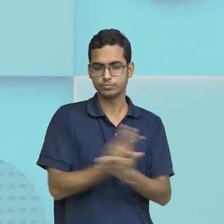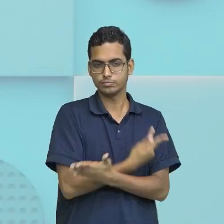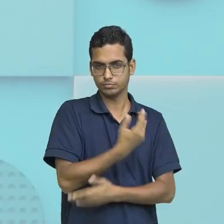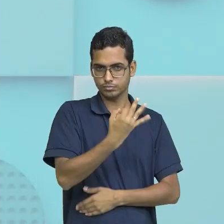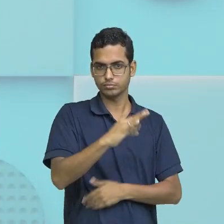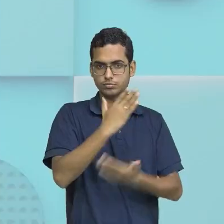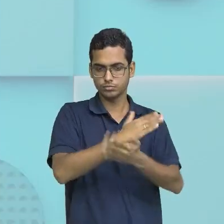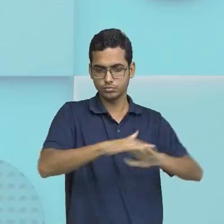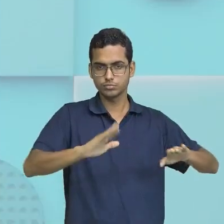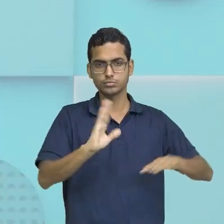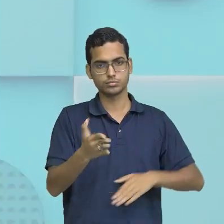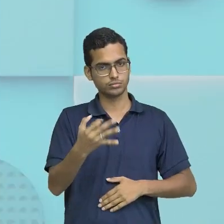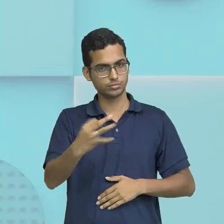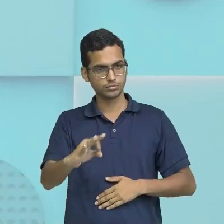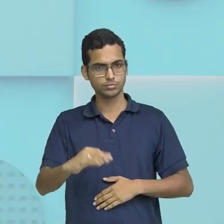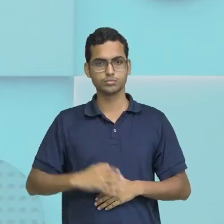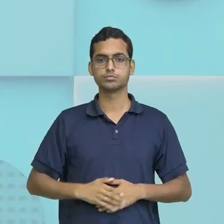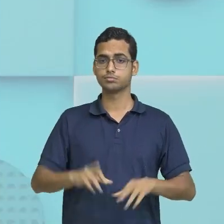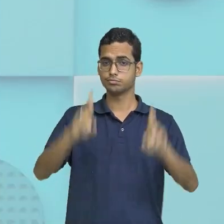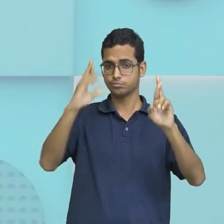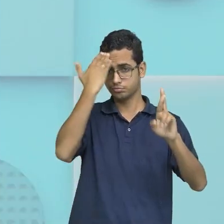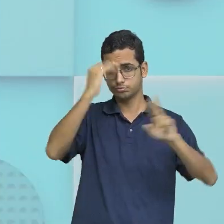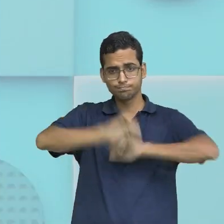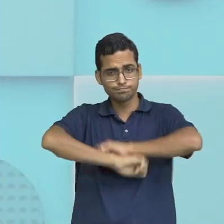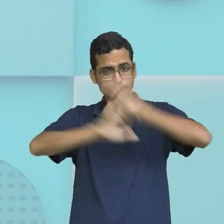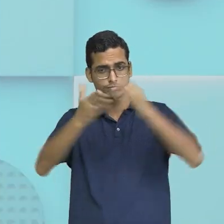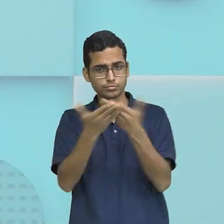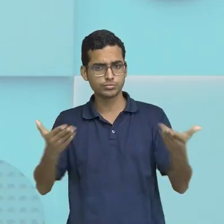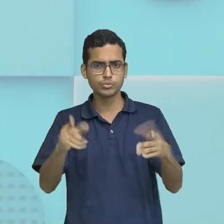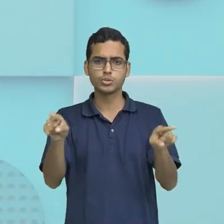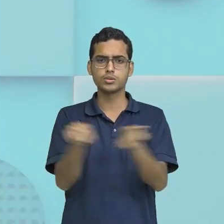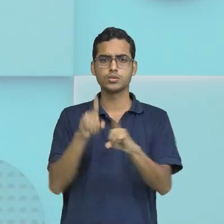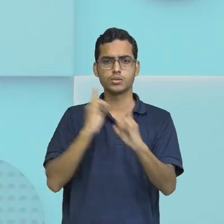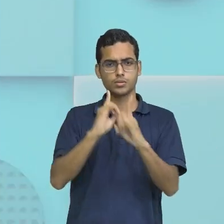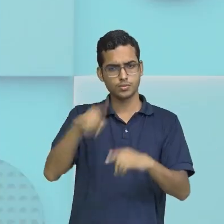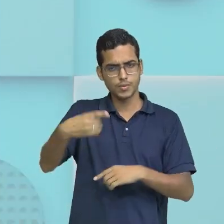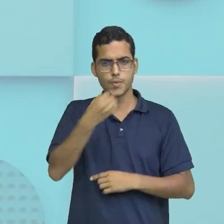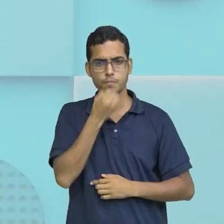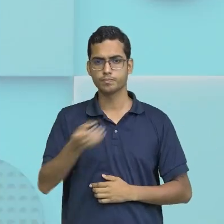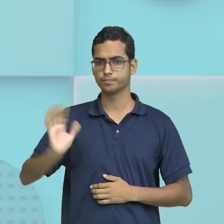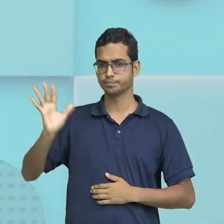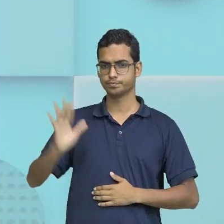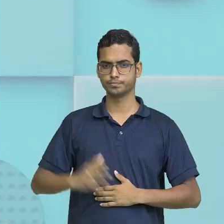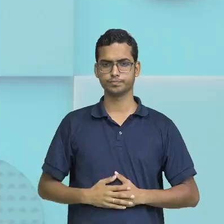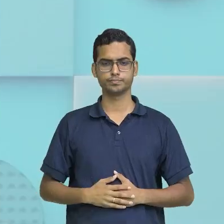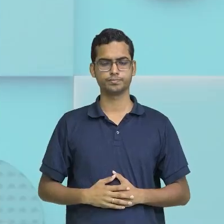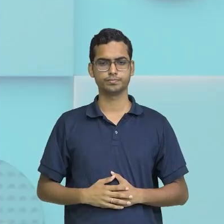Tá bom, gente? Espero que tenha ficado claro para vocês e a gente vai ficando por aqui.